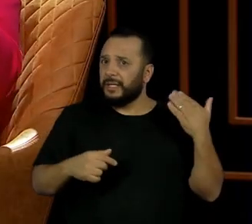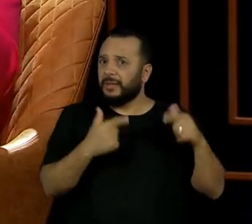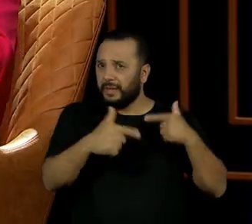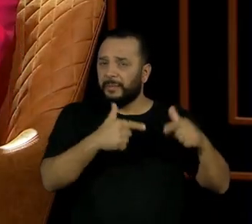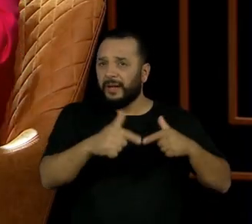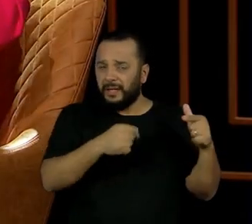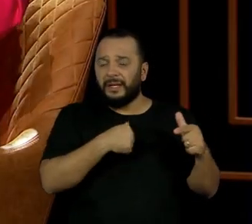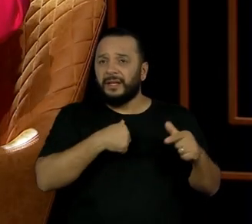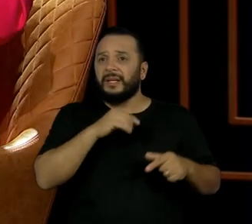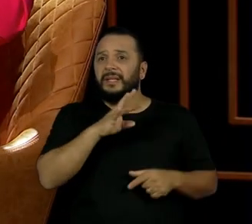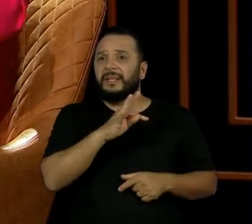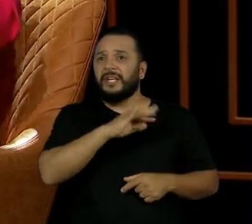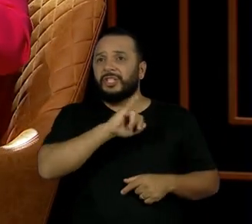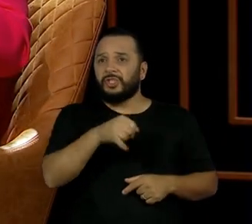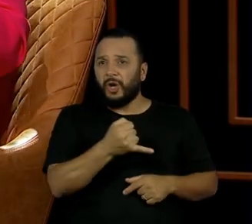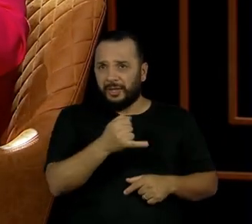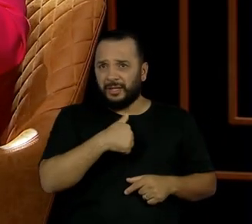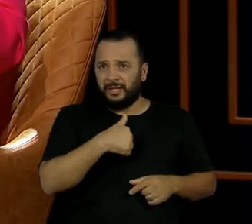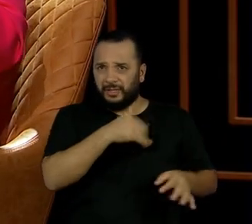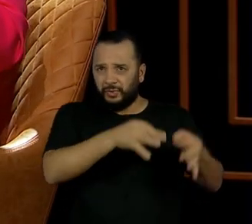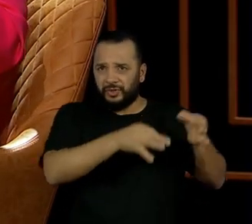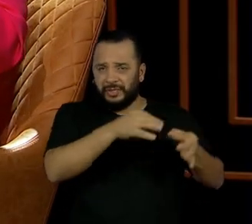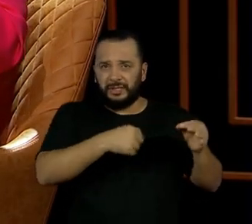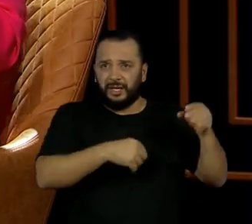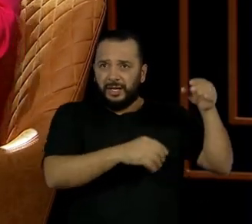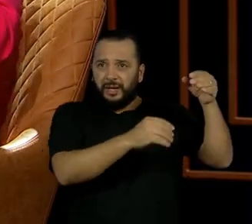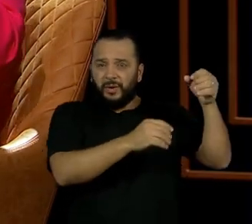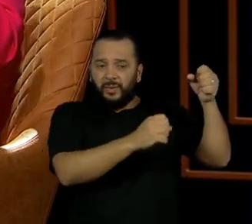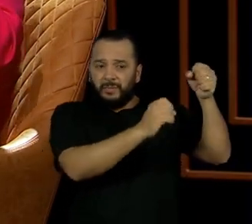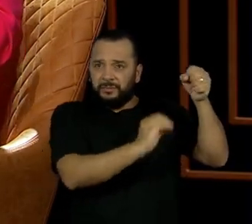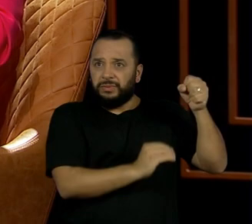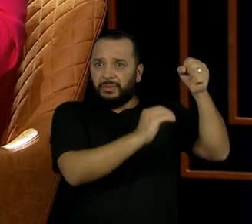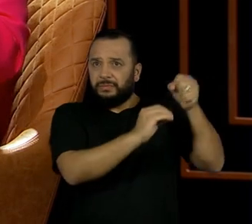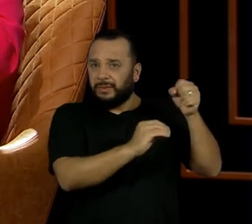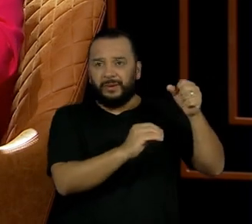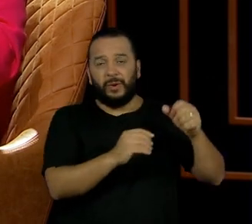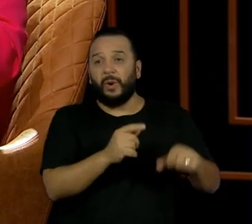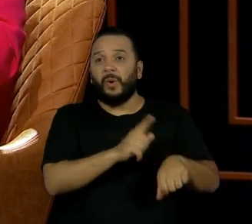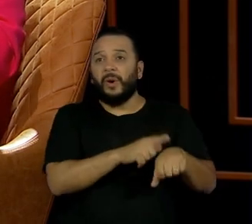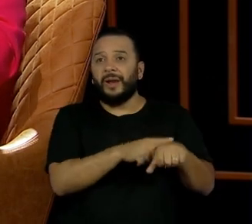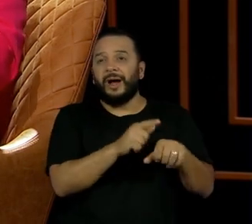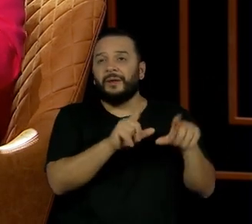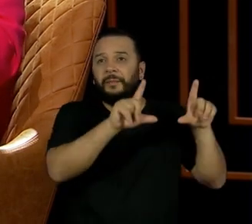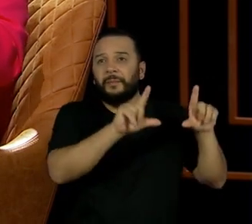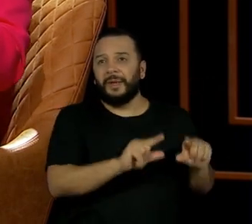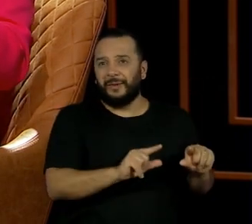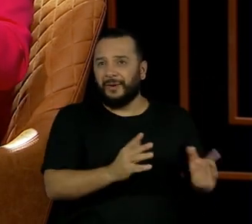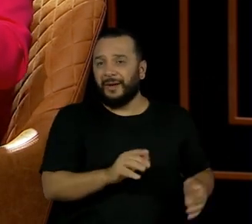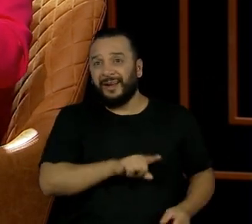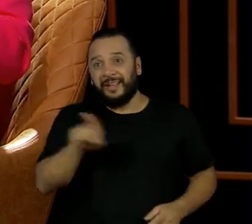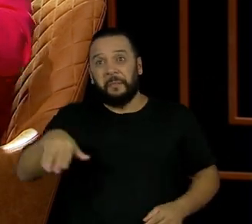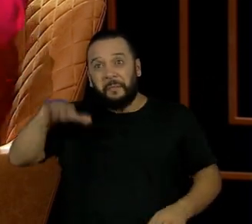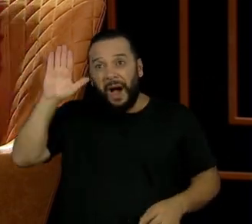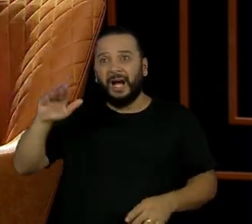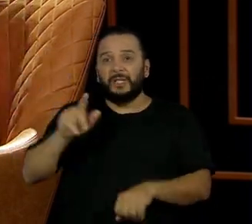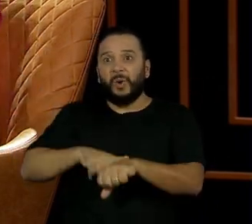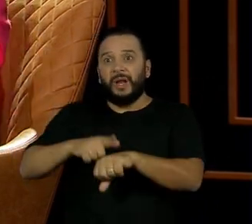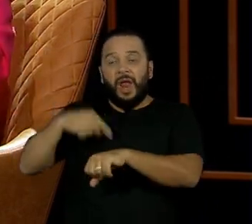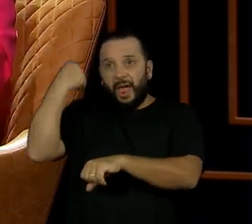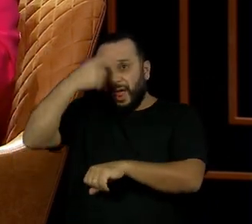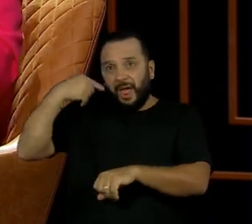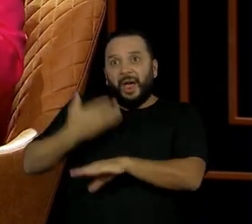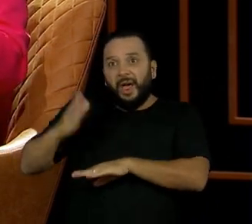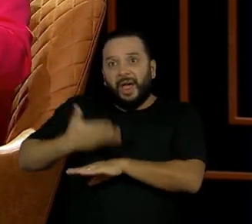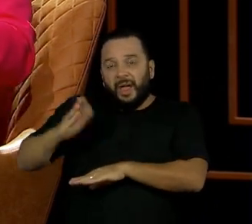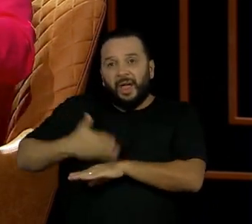era assim e depois quando estreia são sessões de quinta a domingo duas sessões sábado e duas